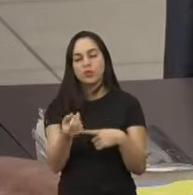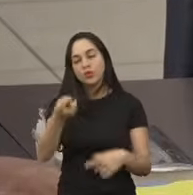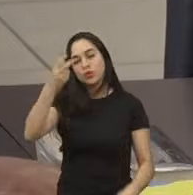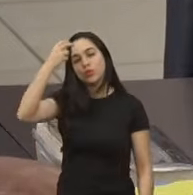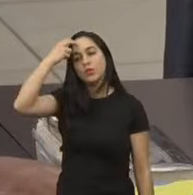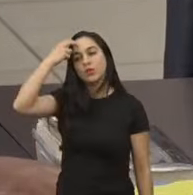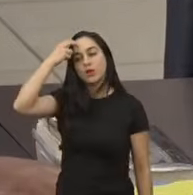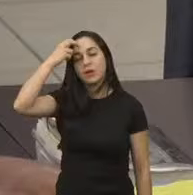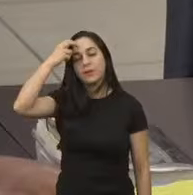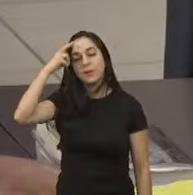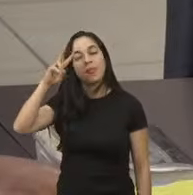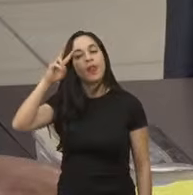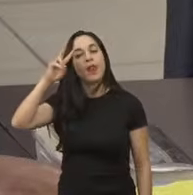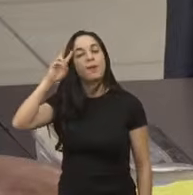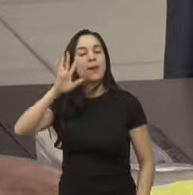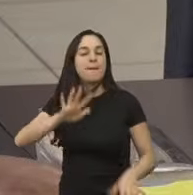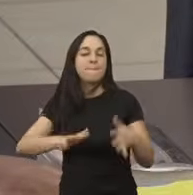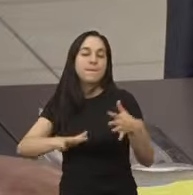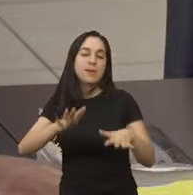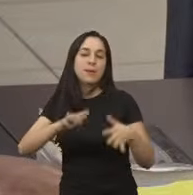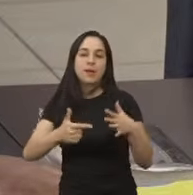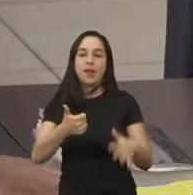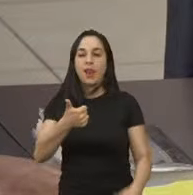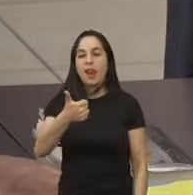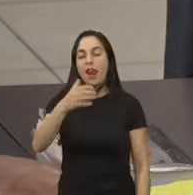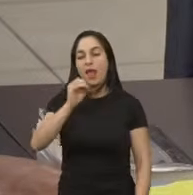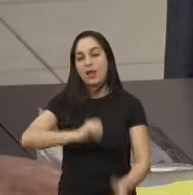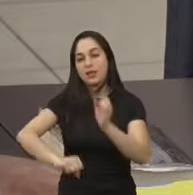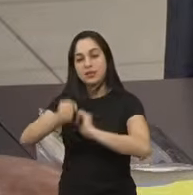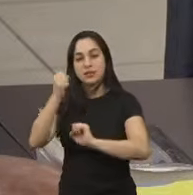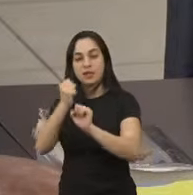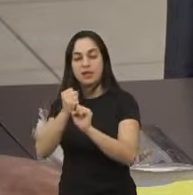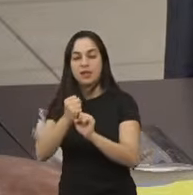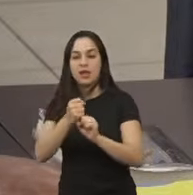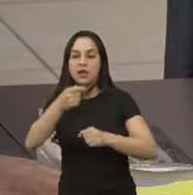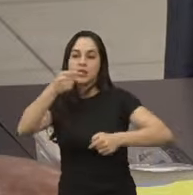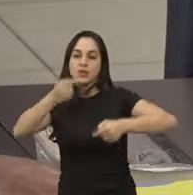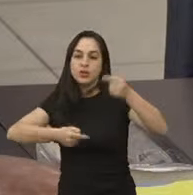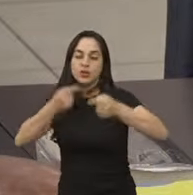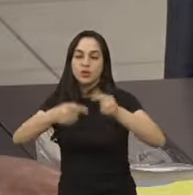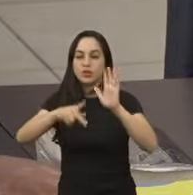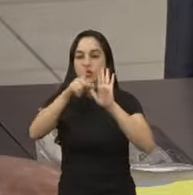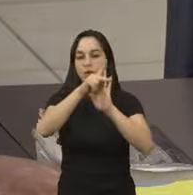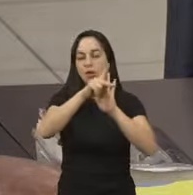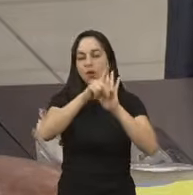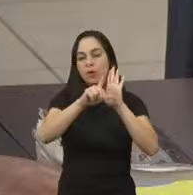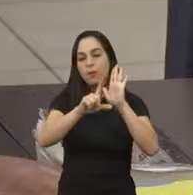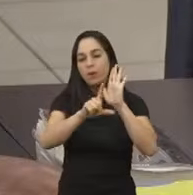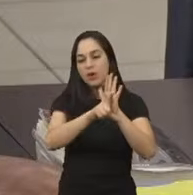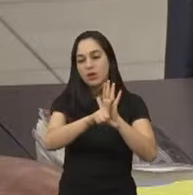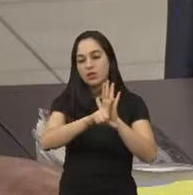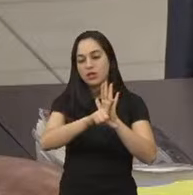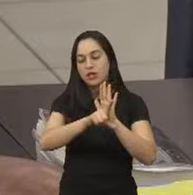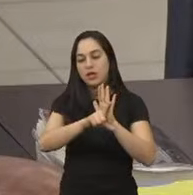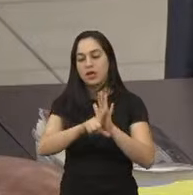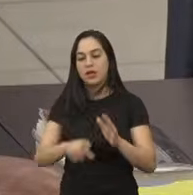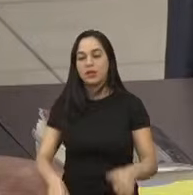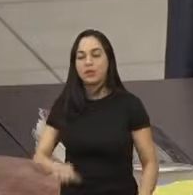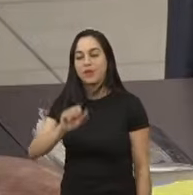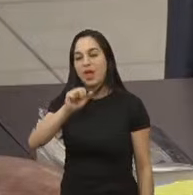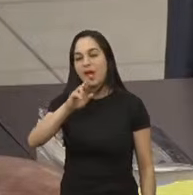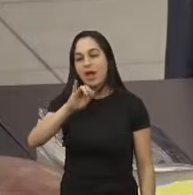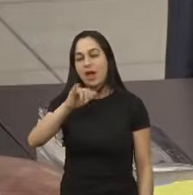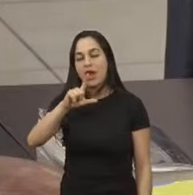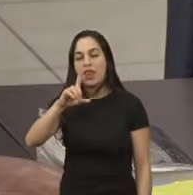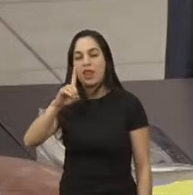lembrar que há mais ou menos 10 anos a gente discutiu nessa casa um projeto do ex-vereador Arildo Batista, que é chefe de gabinete do vereador Paulinho do